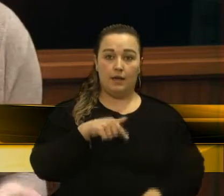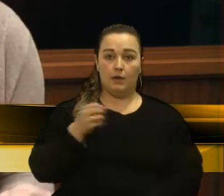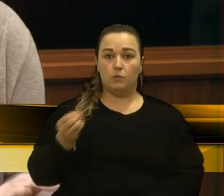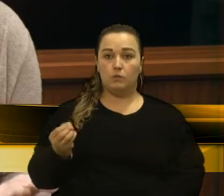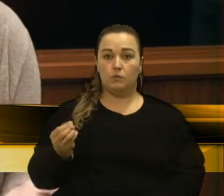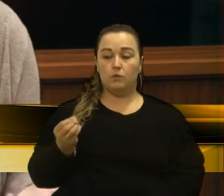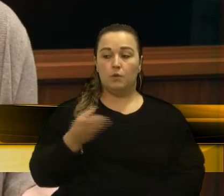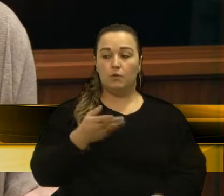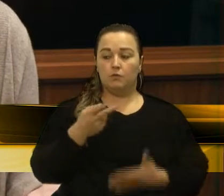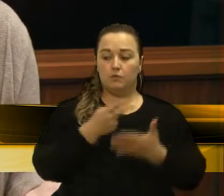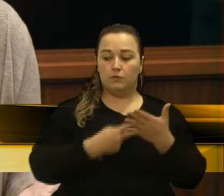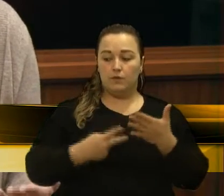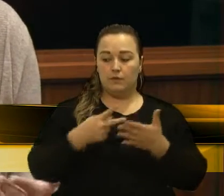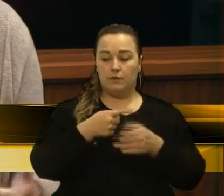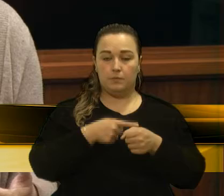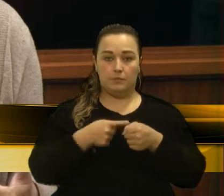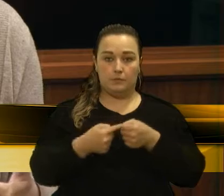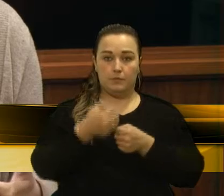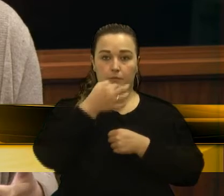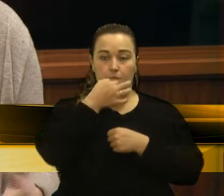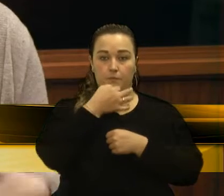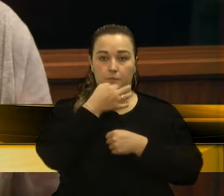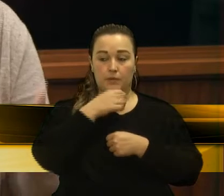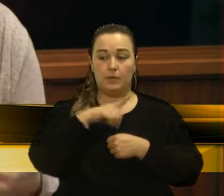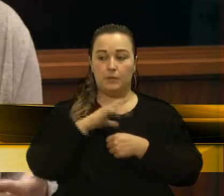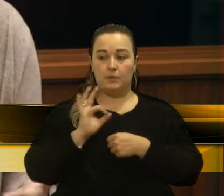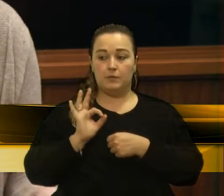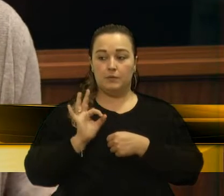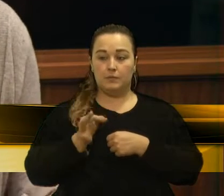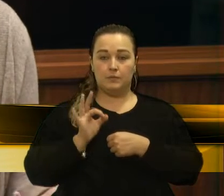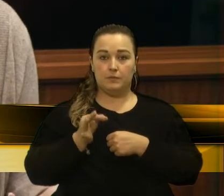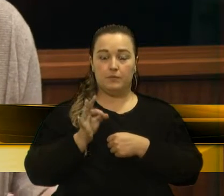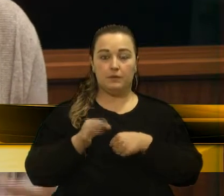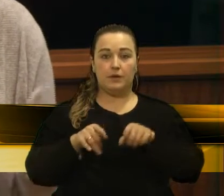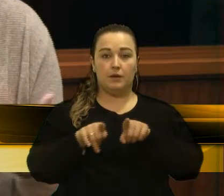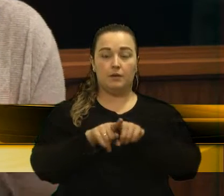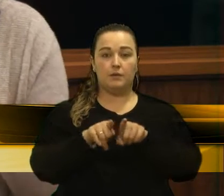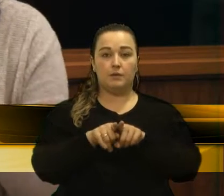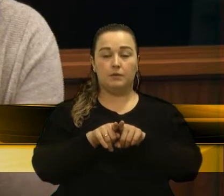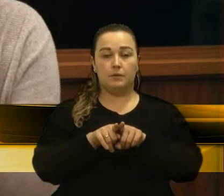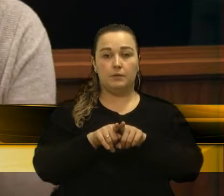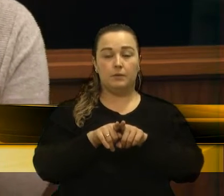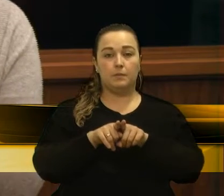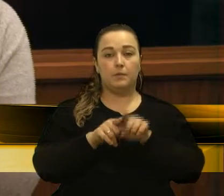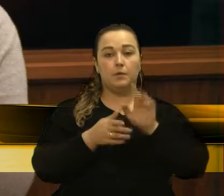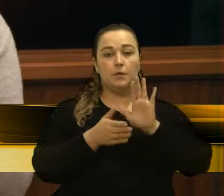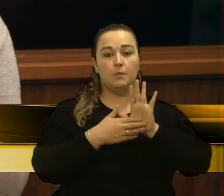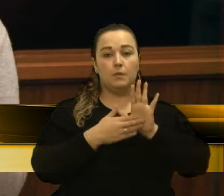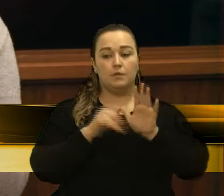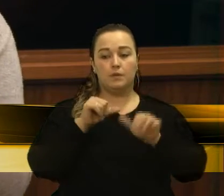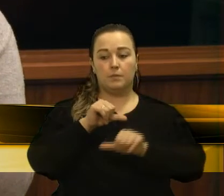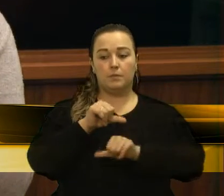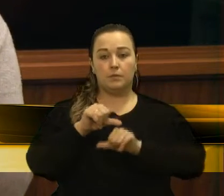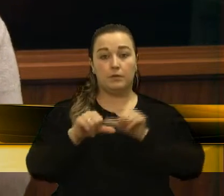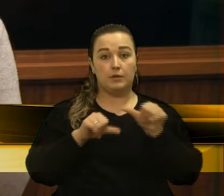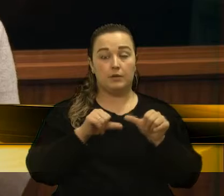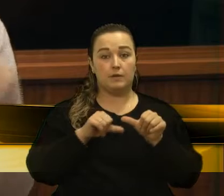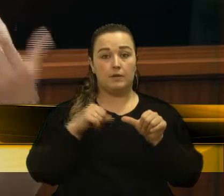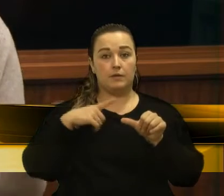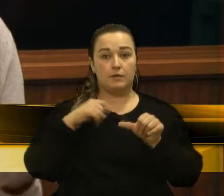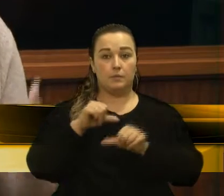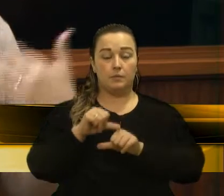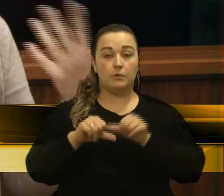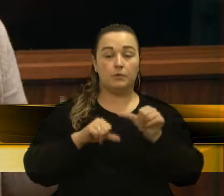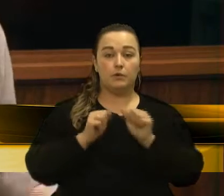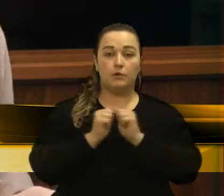para a cidade de Caxias do Sul e que, com certeza, modifica, né? E essa mudança, talvez, para a